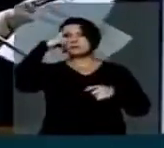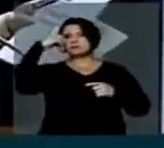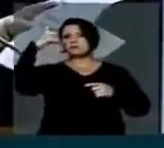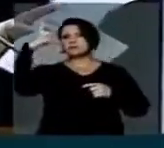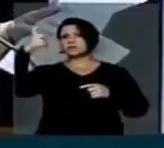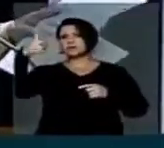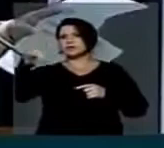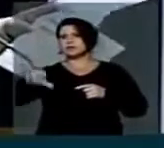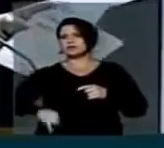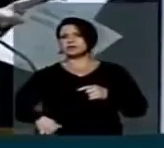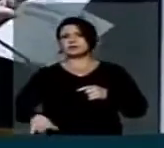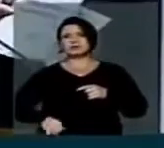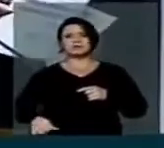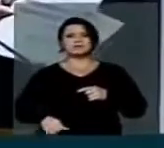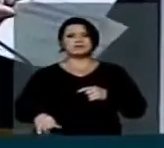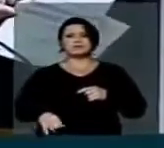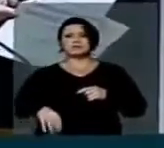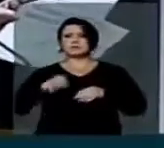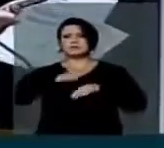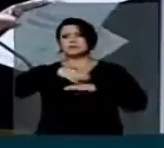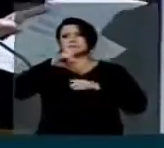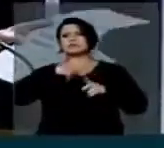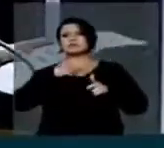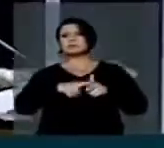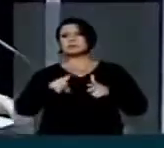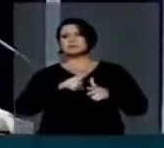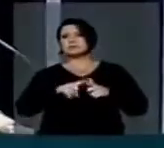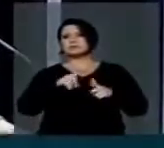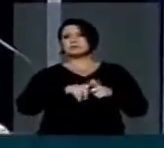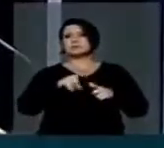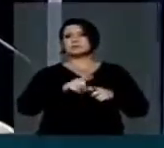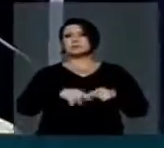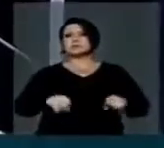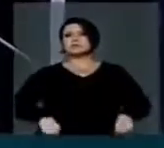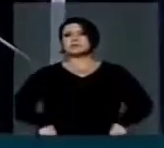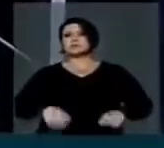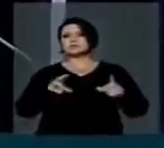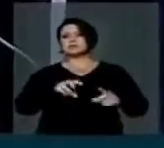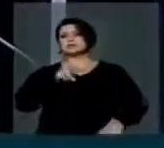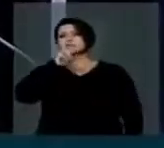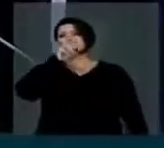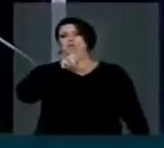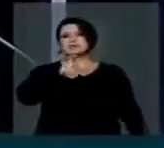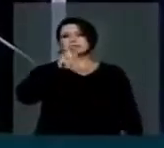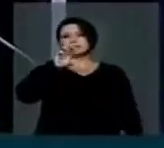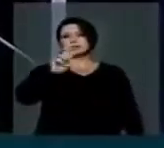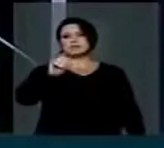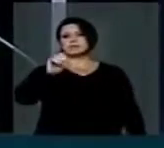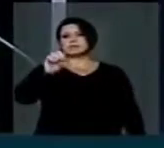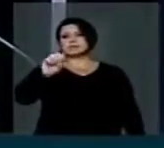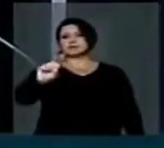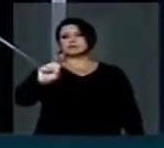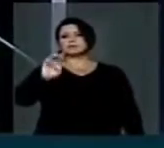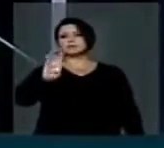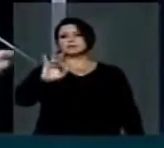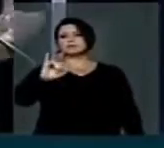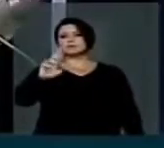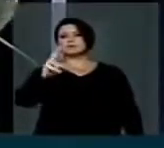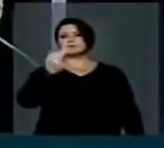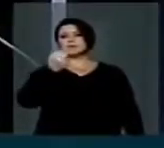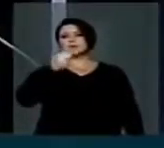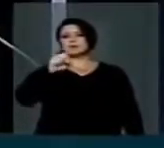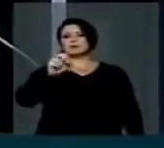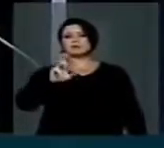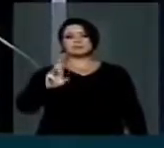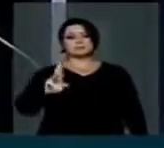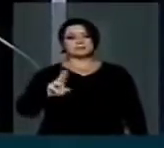violência contra a mulher gera um impacto de 508 bilhões por ano. Se